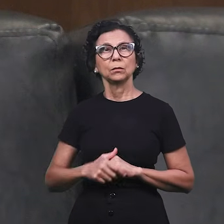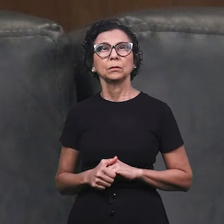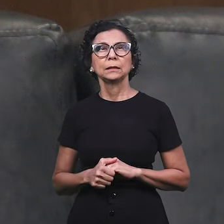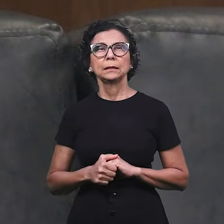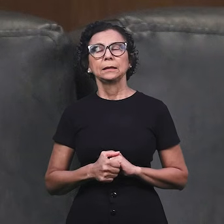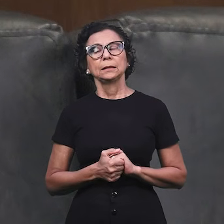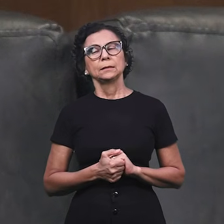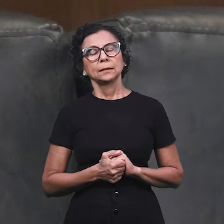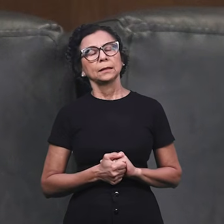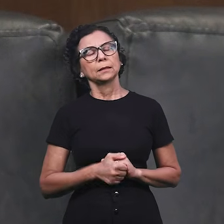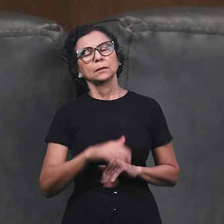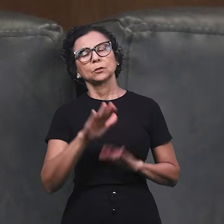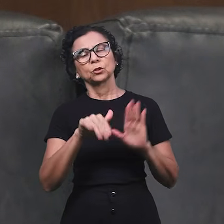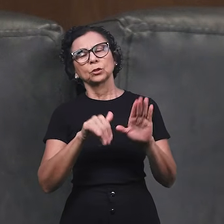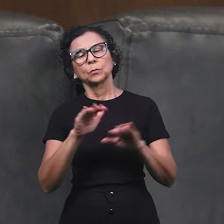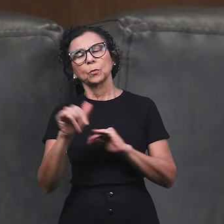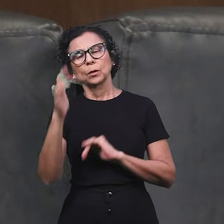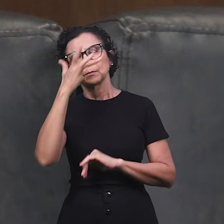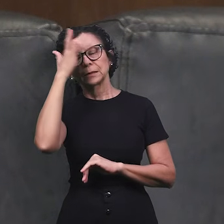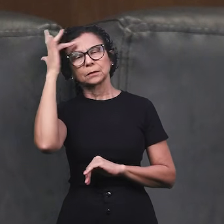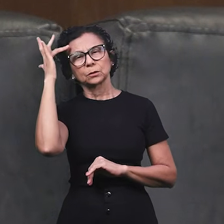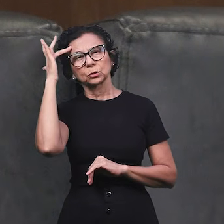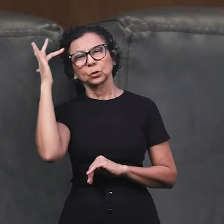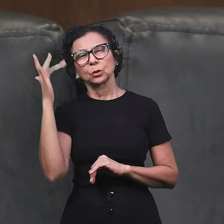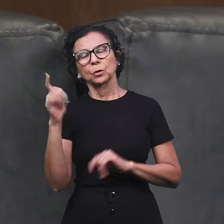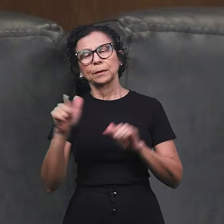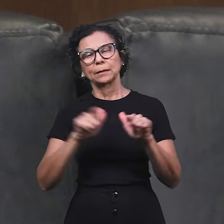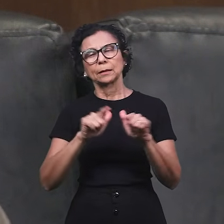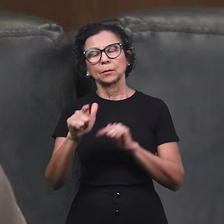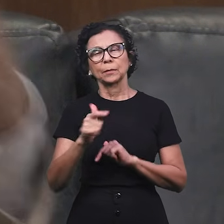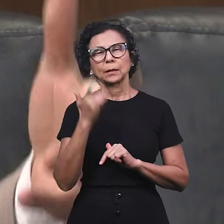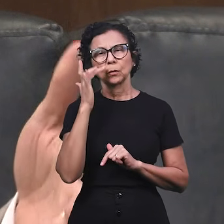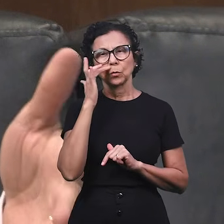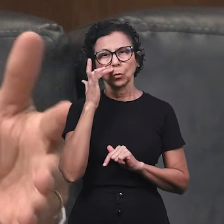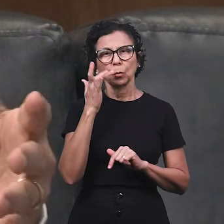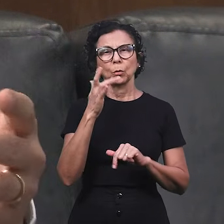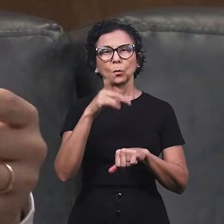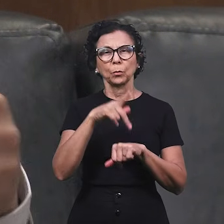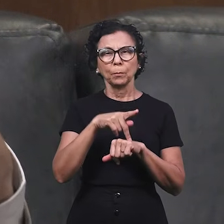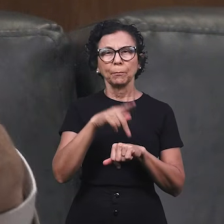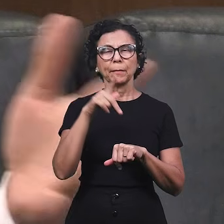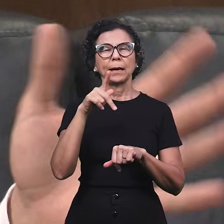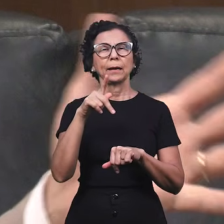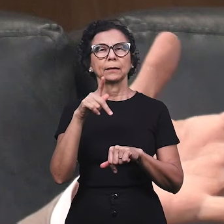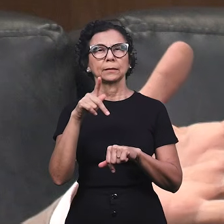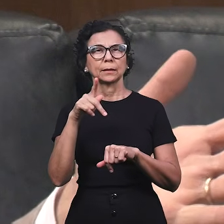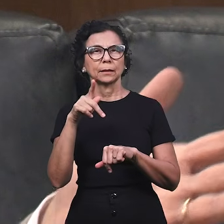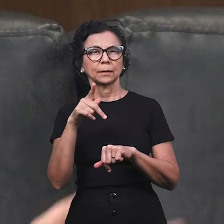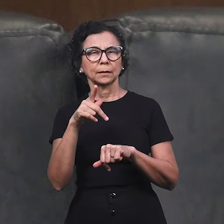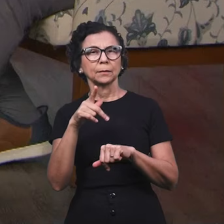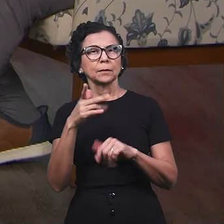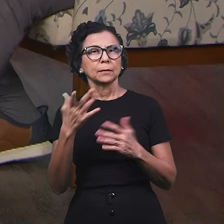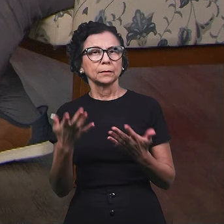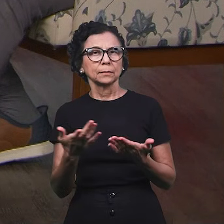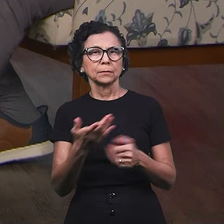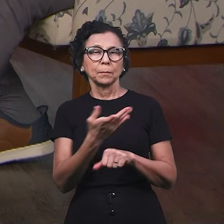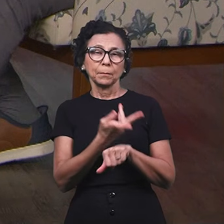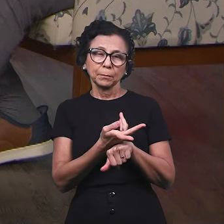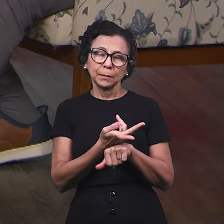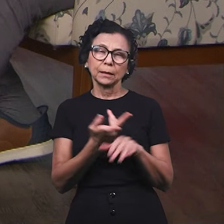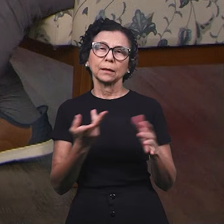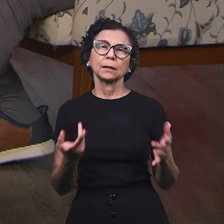àquilo. Ele sabia trabalhar com ouro, com pedra, com prata, com madeira. Tecidos. Então era um artista mesmo. Exatamente.